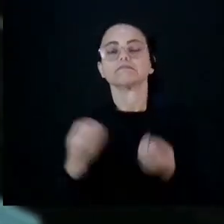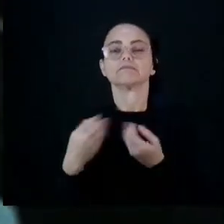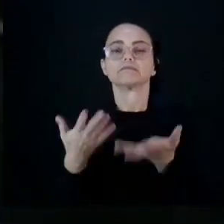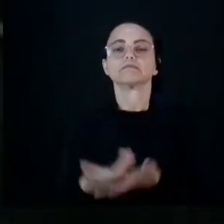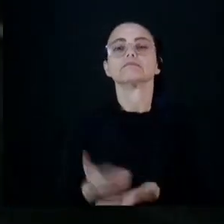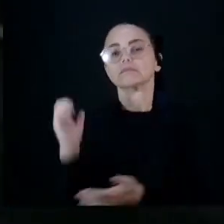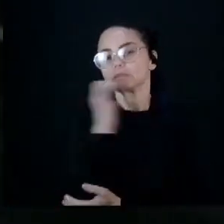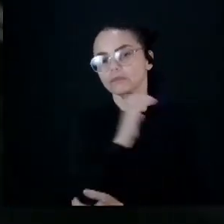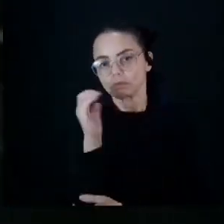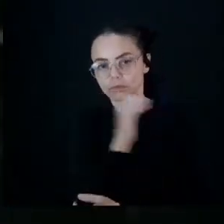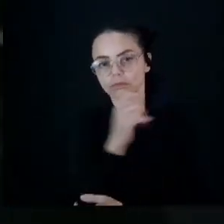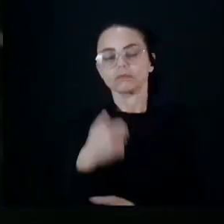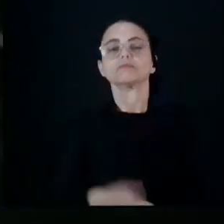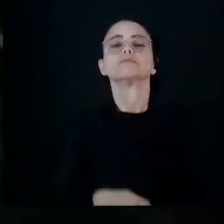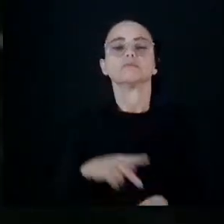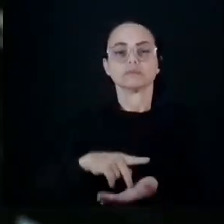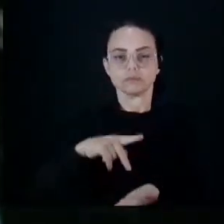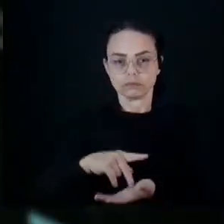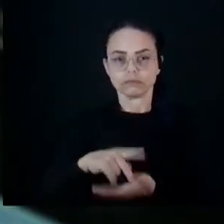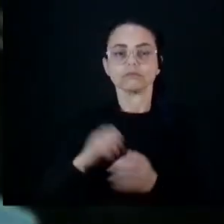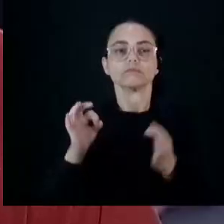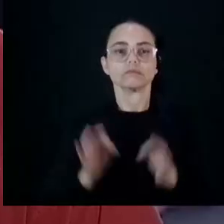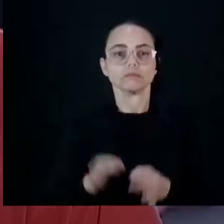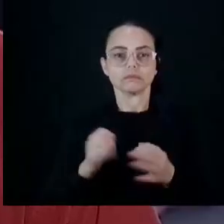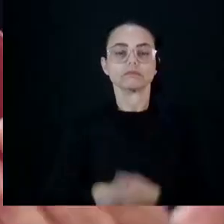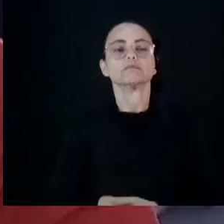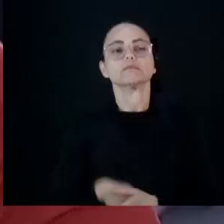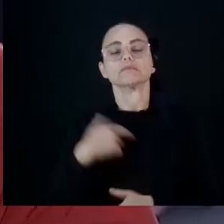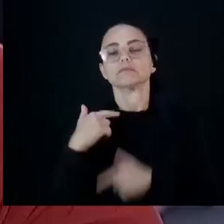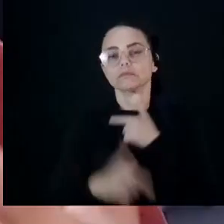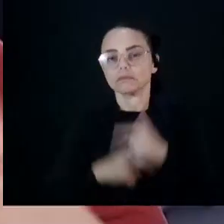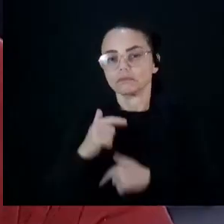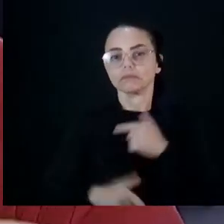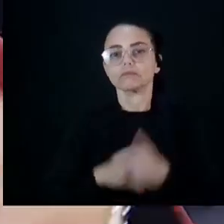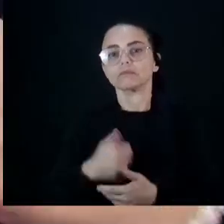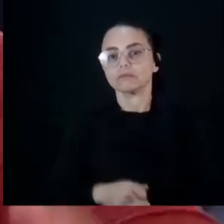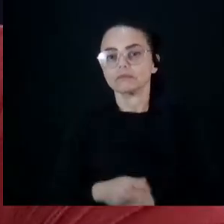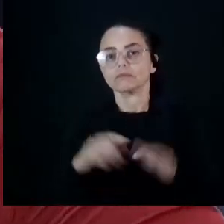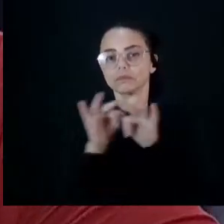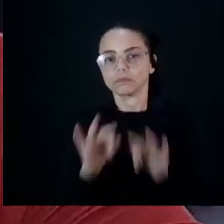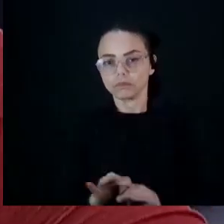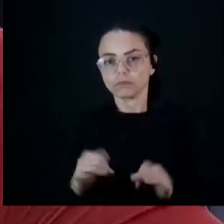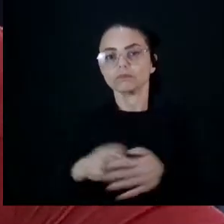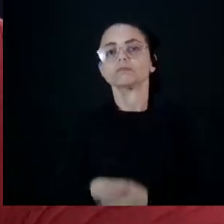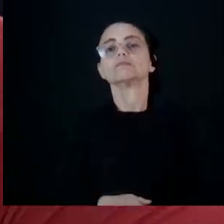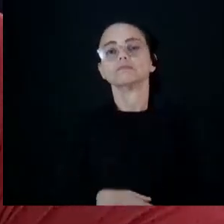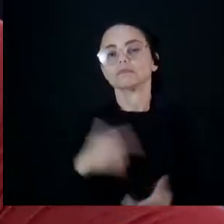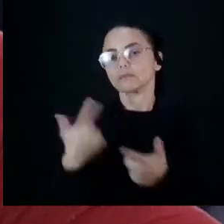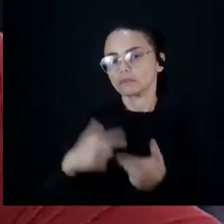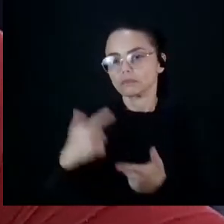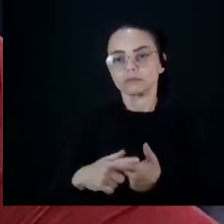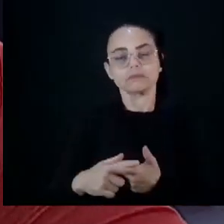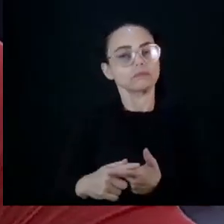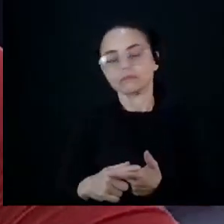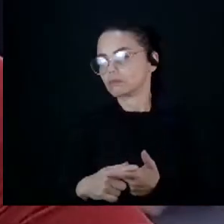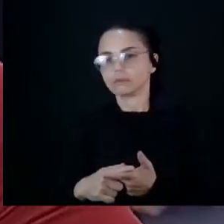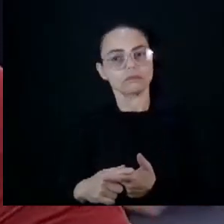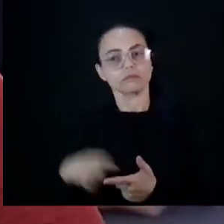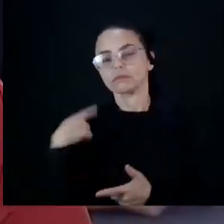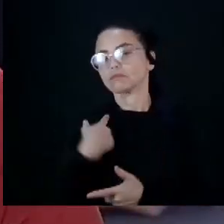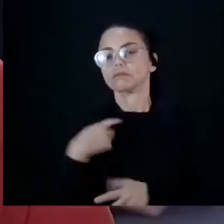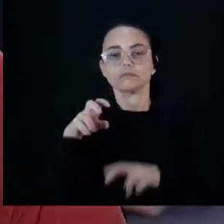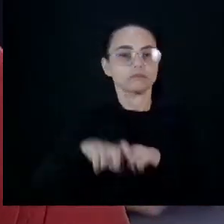rápida. Justamente. Então as pessoas trabalham mais felizes porque elas não estão sentadas, né, numa